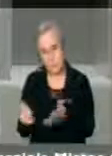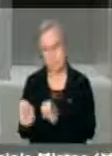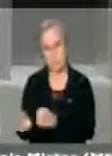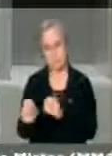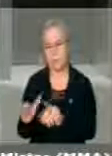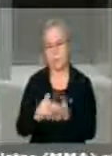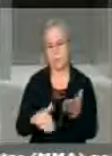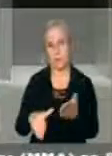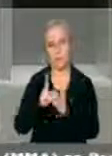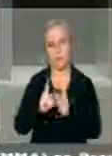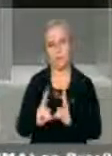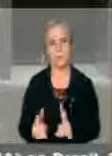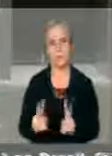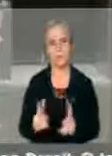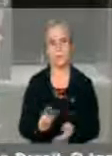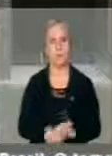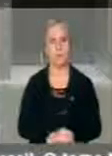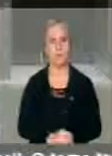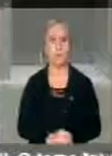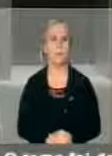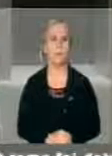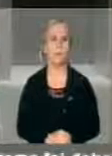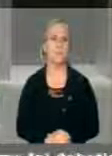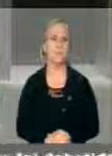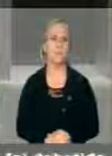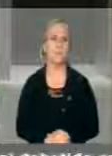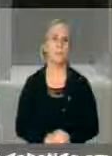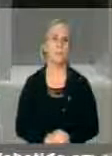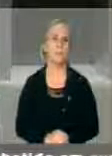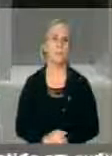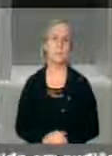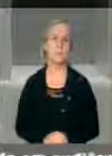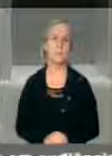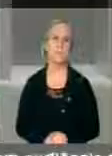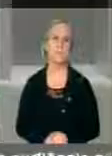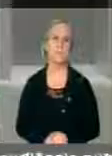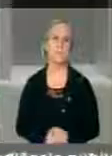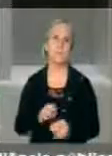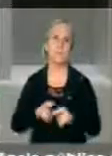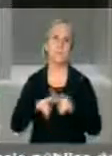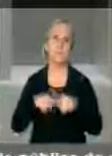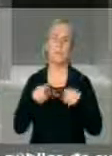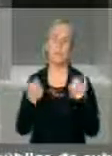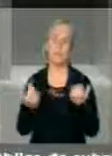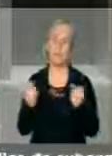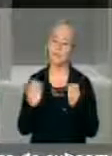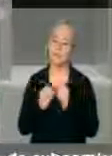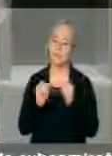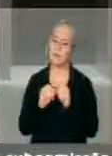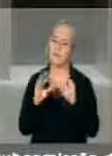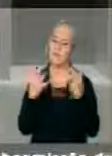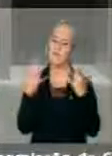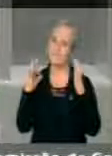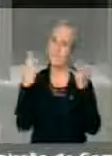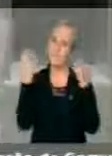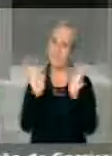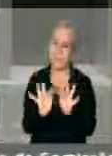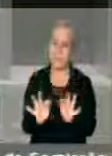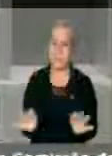os professores daquele país. Tamanha sua gratidão e respeito por aqueles que, com